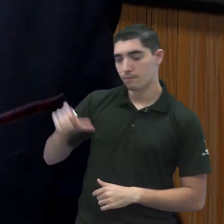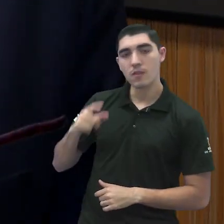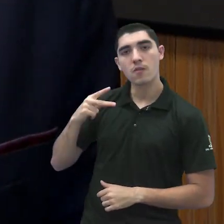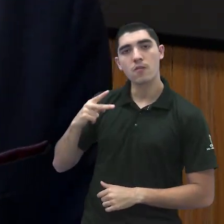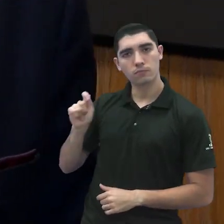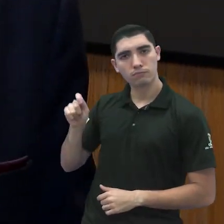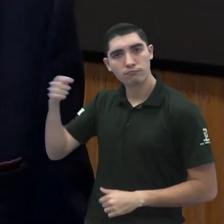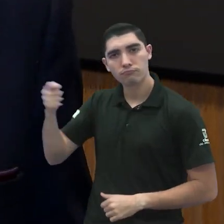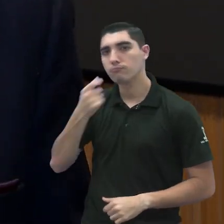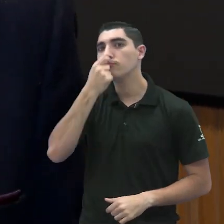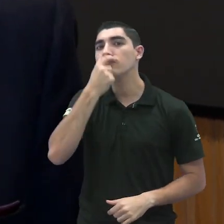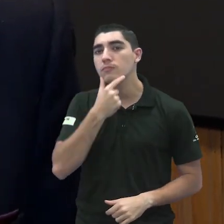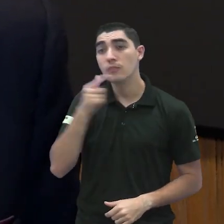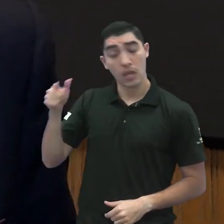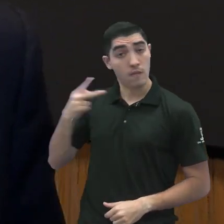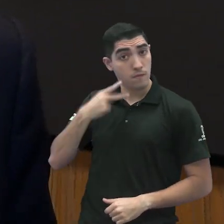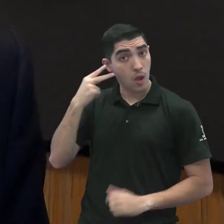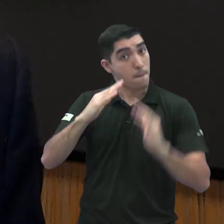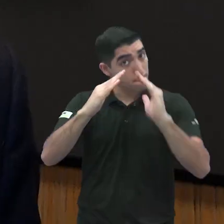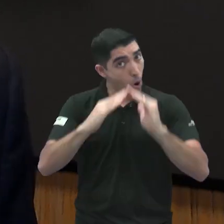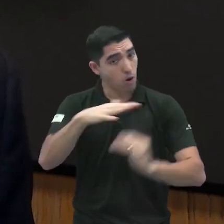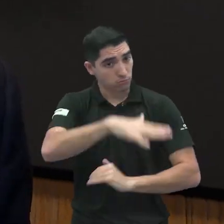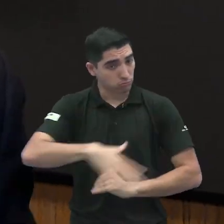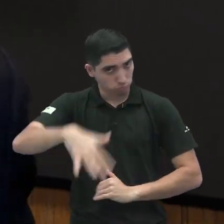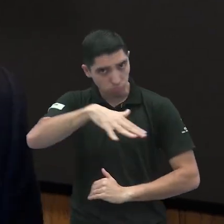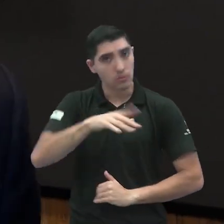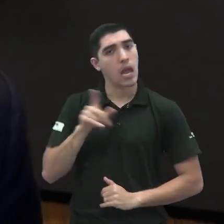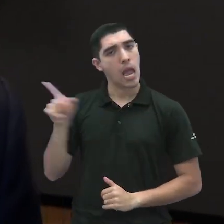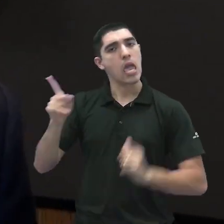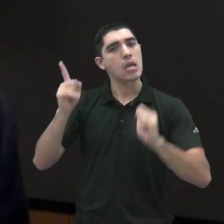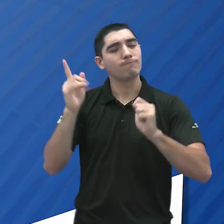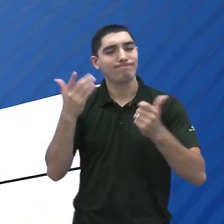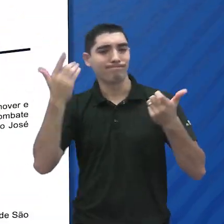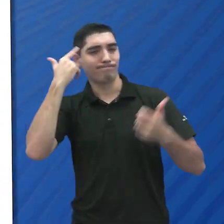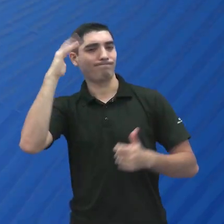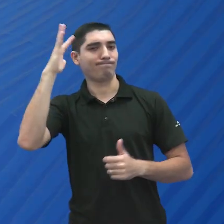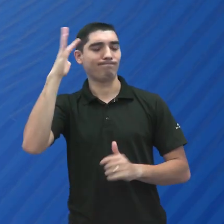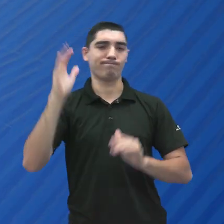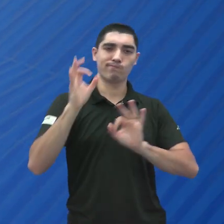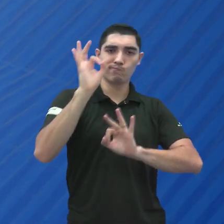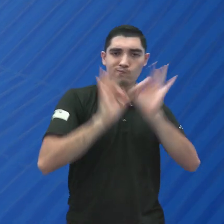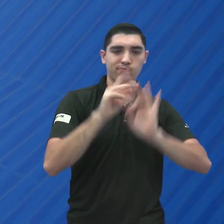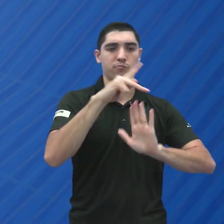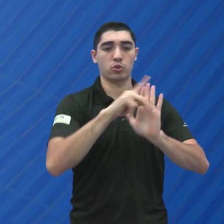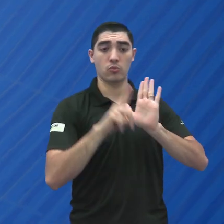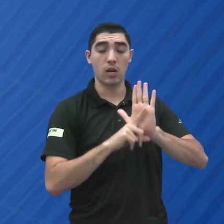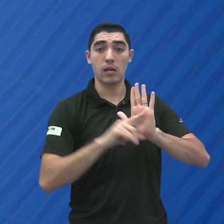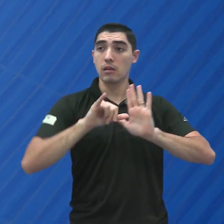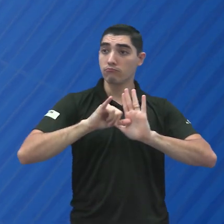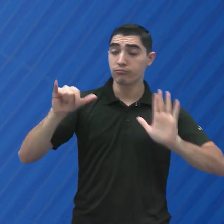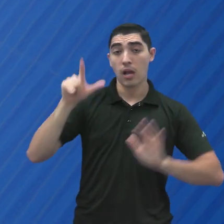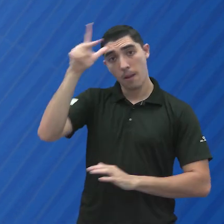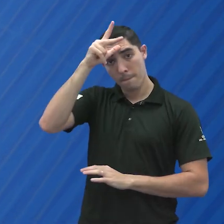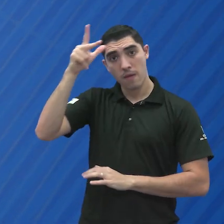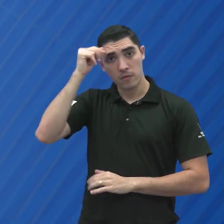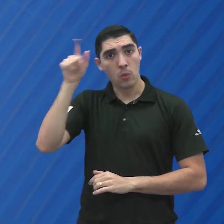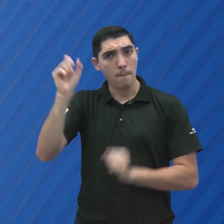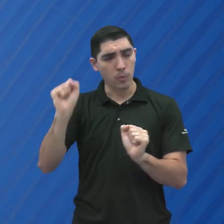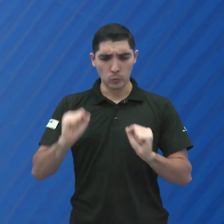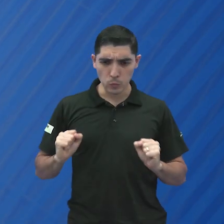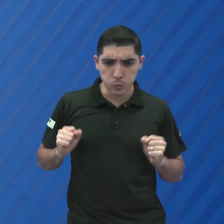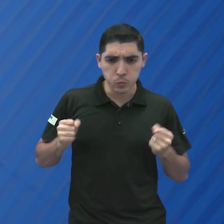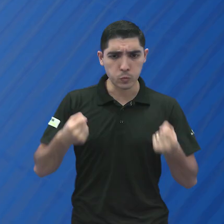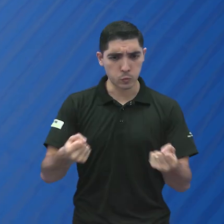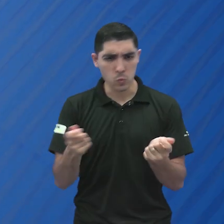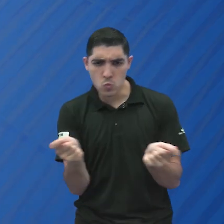vereador Roberto do Eleven, que mora na região, apresentou um projeto de lei que autoriza a Prefeitura a instituir um plano de